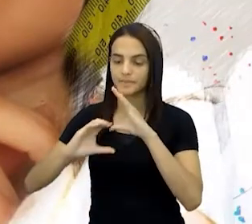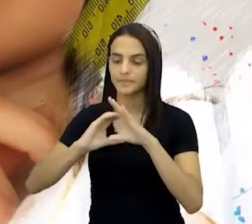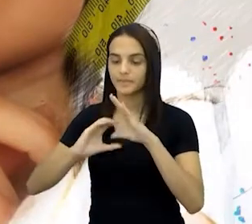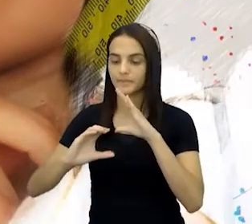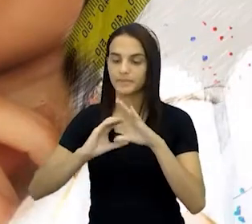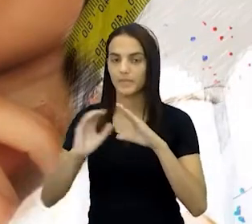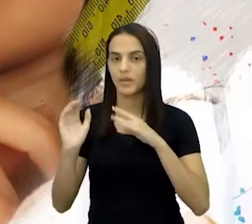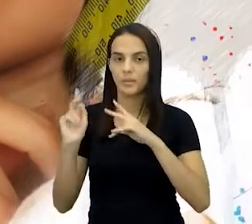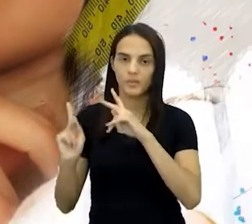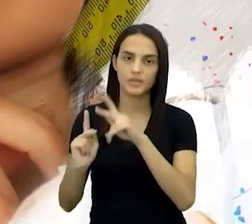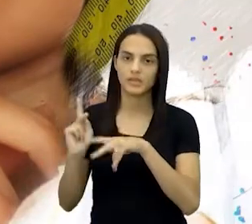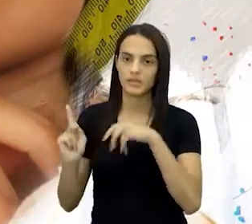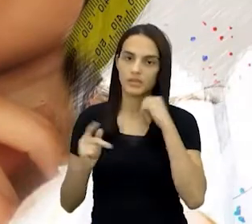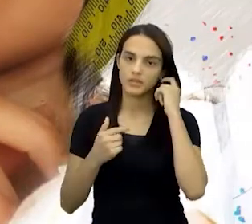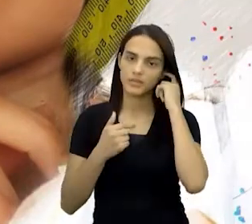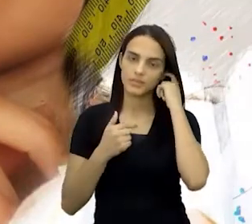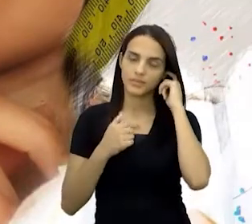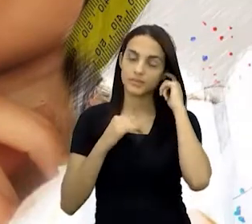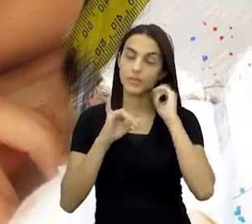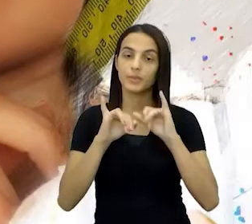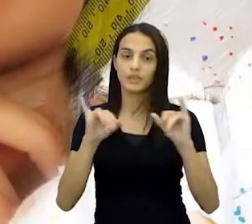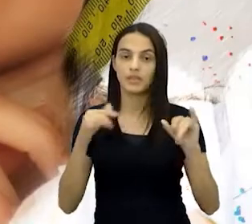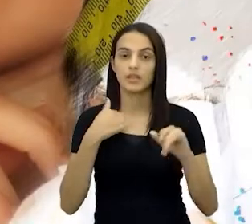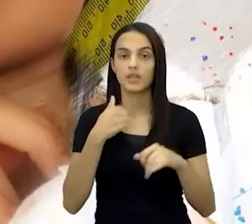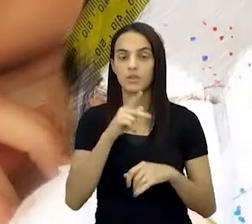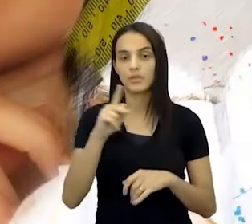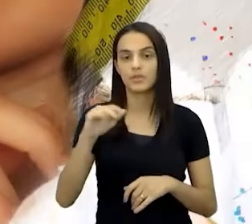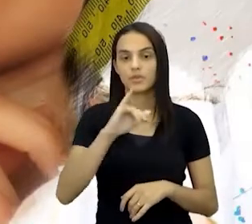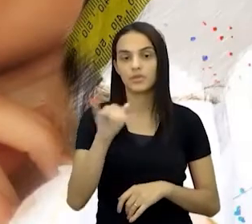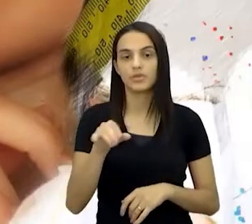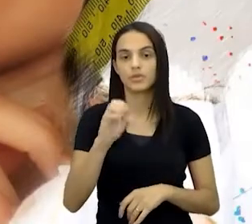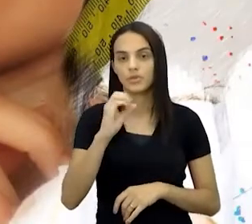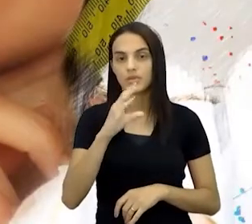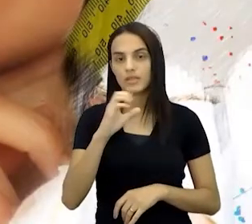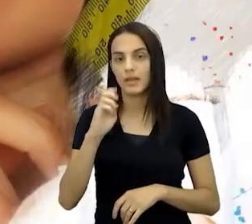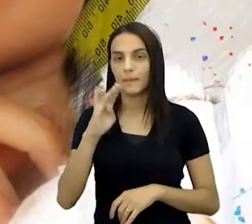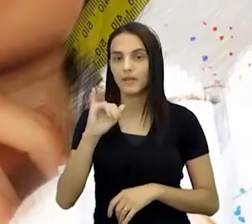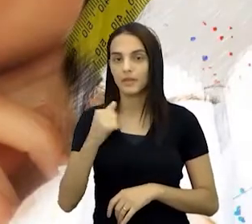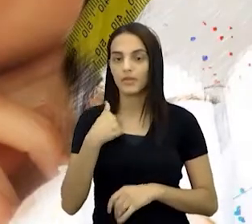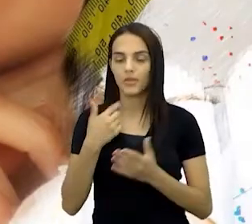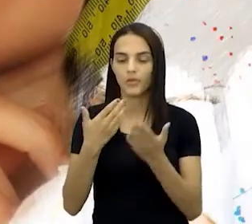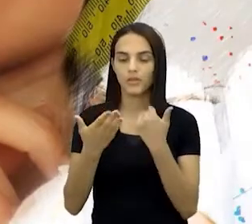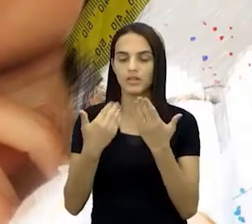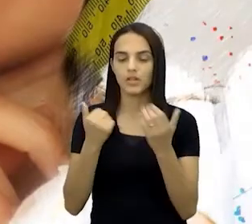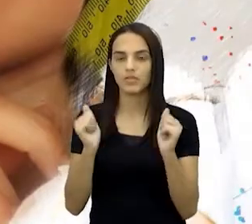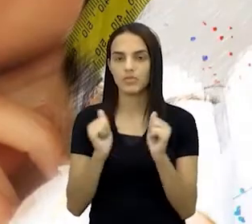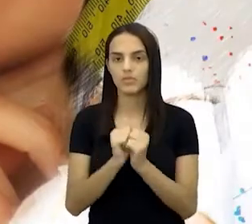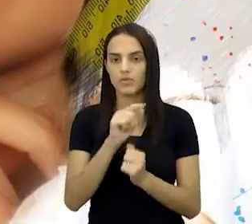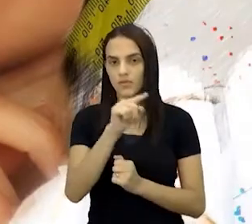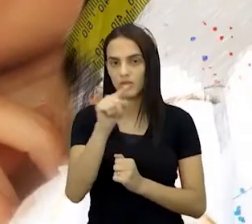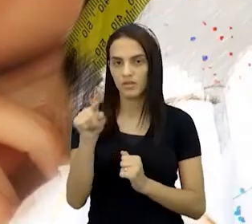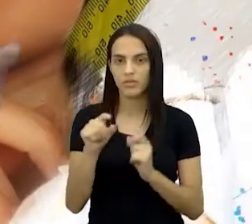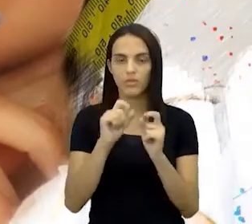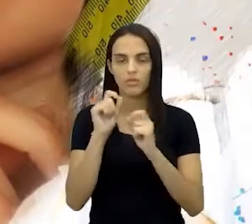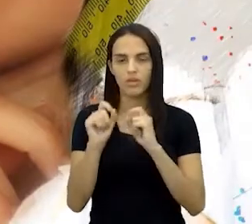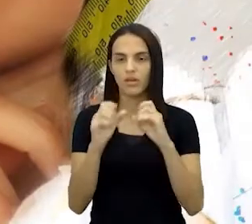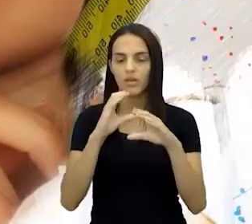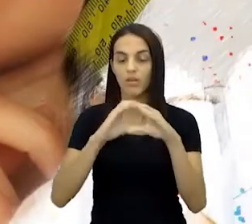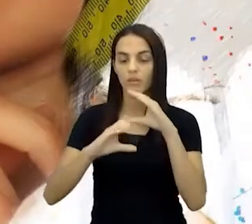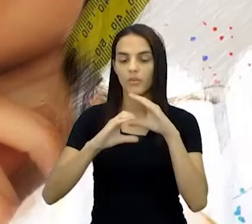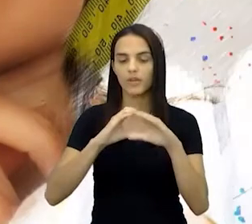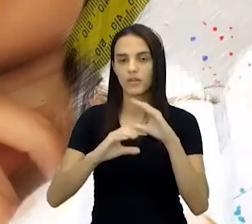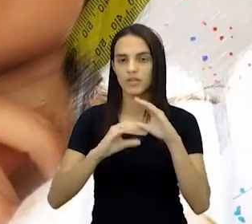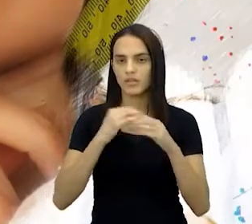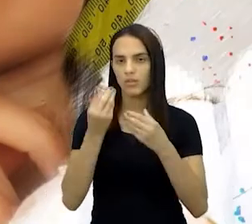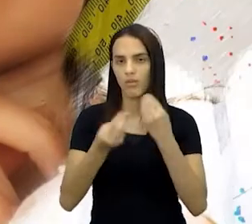Comunicação Publicitária. Eu sou o professor Giocélio, estarei conversando um pouco com vocês, trocando sobre a comunicação, como